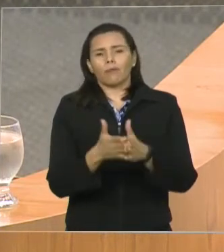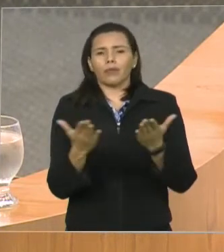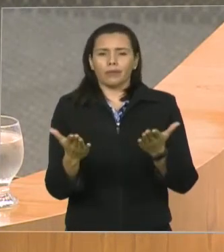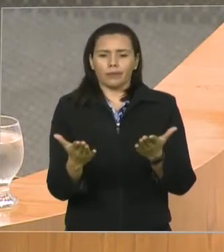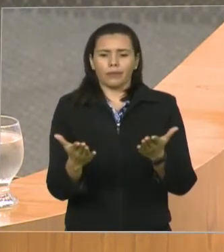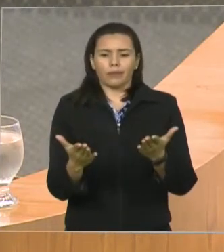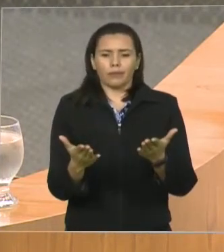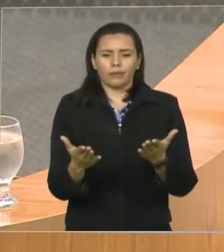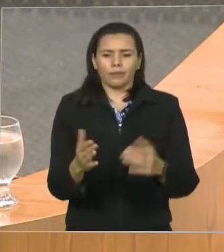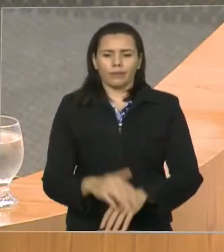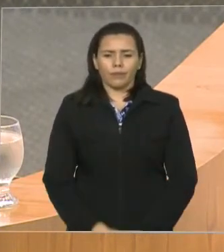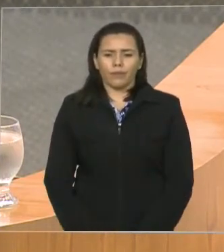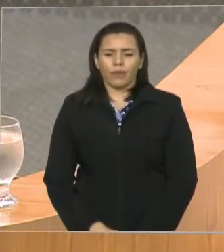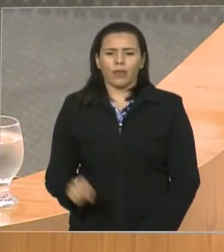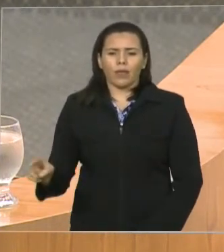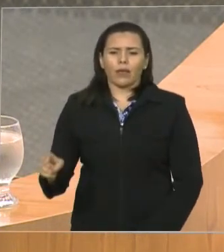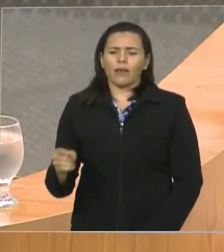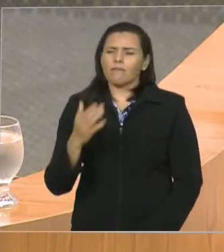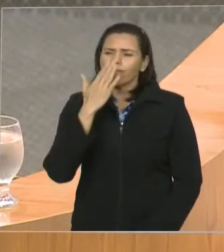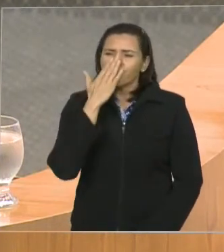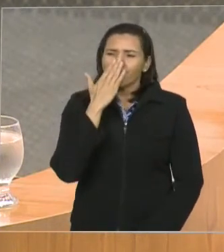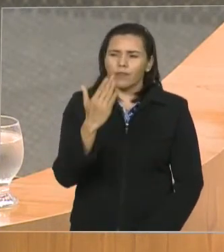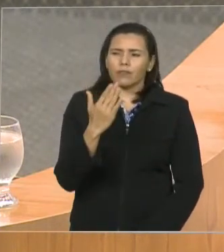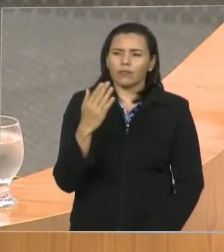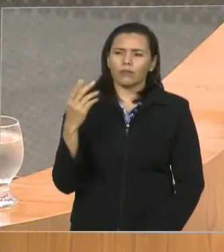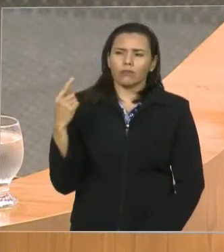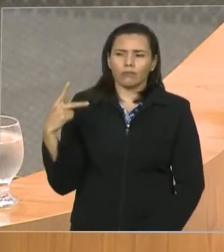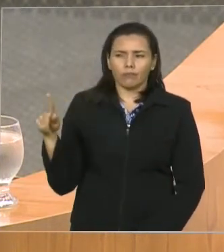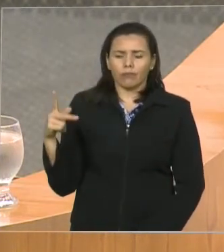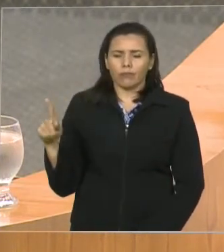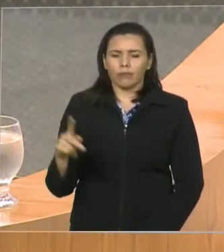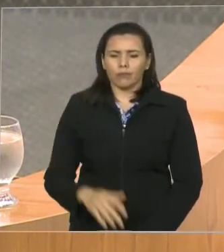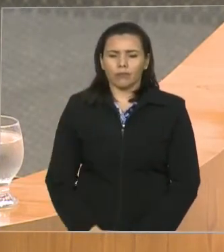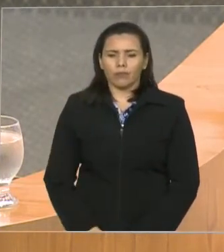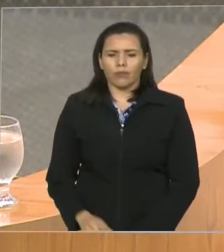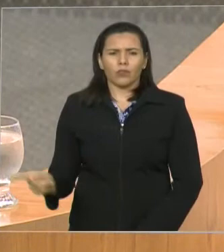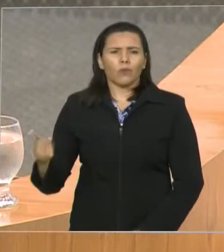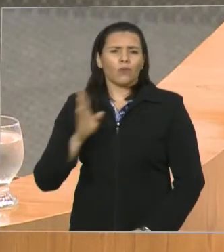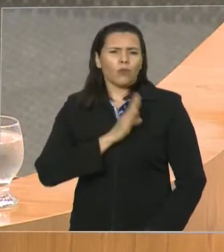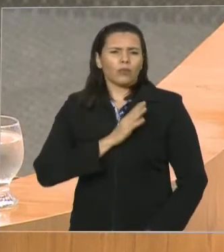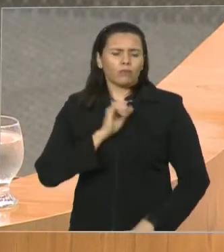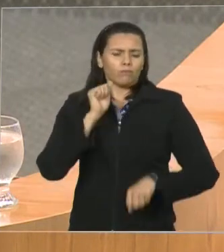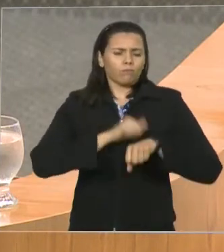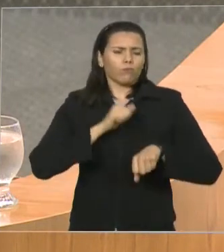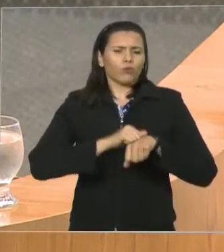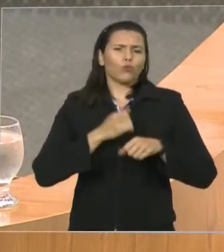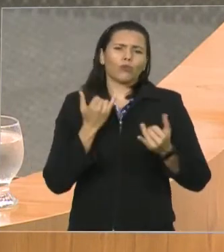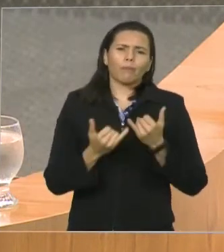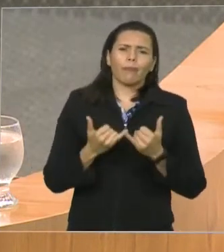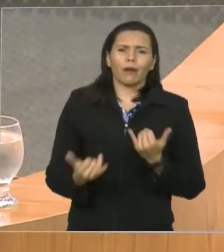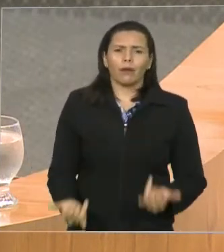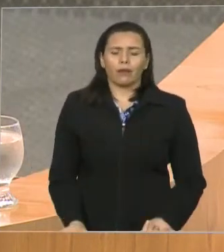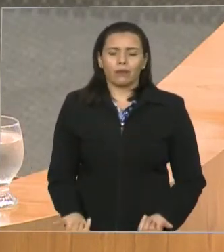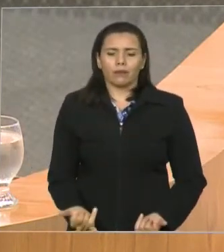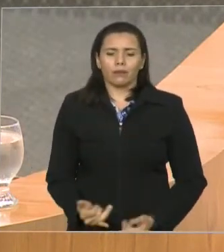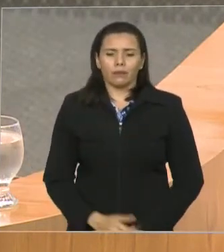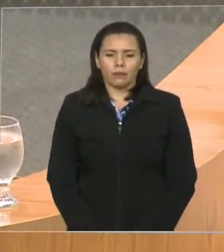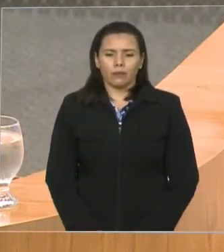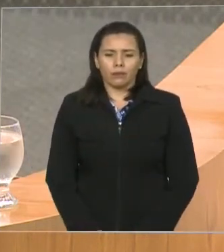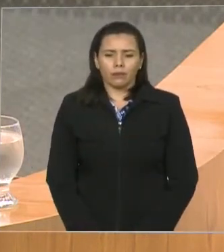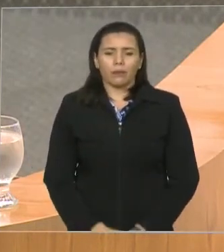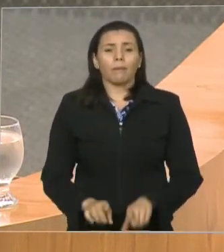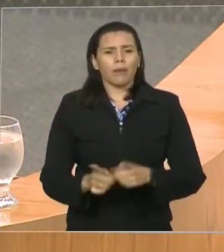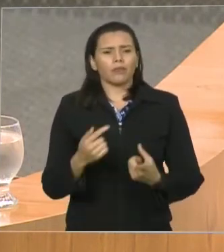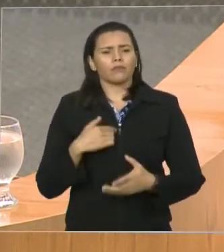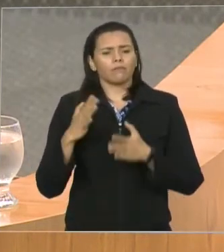Do vosso olhar e do coração duro e insensível de Vossa Excelência. Mas vamos